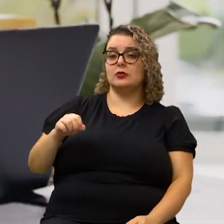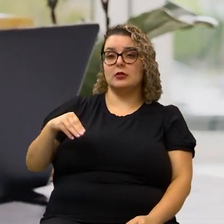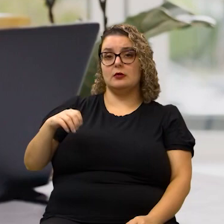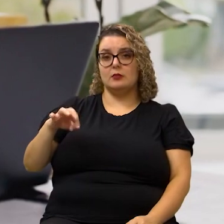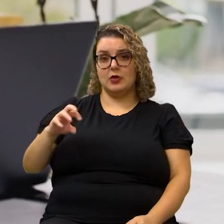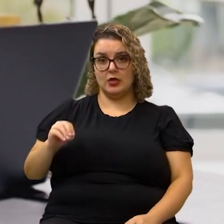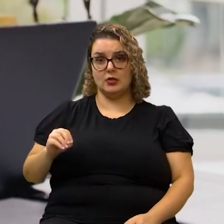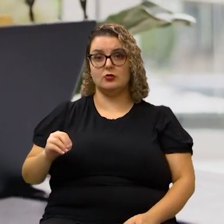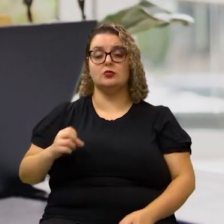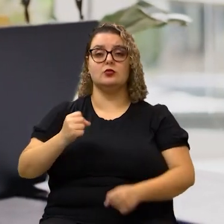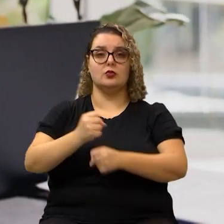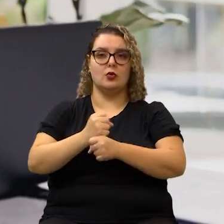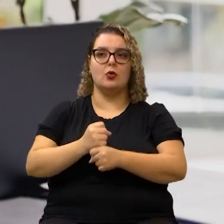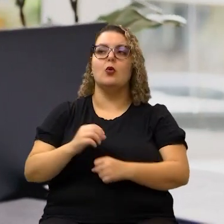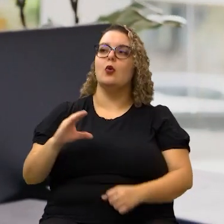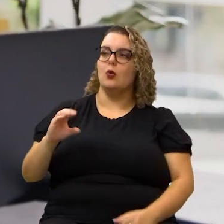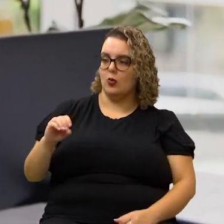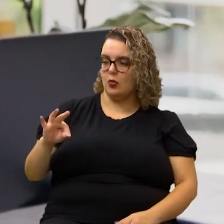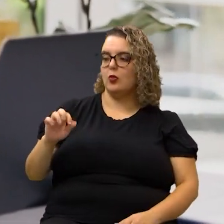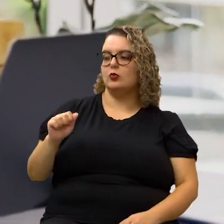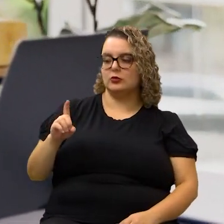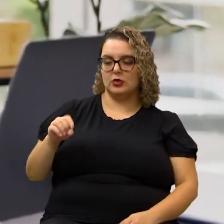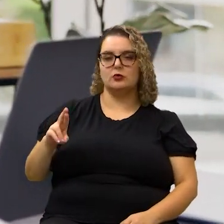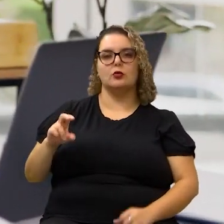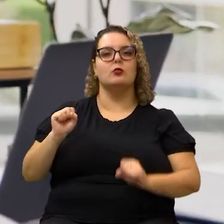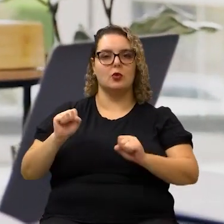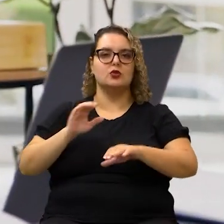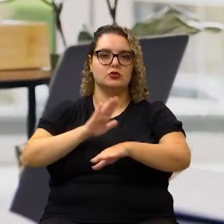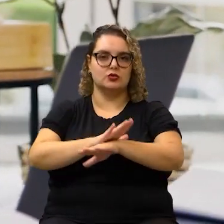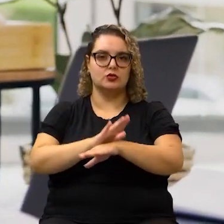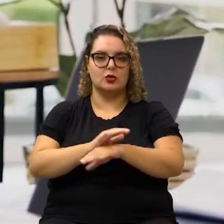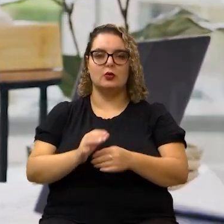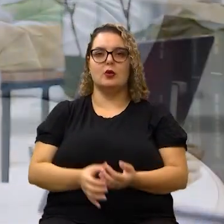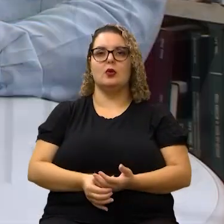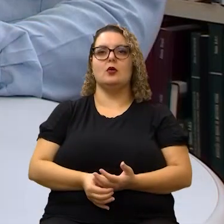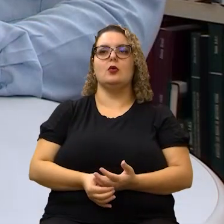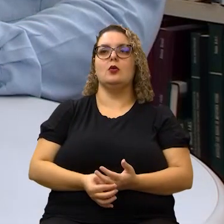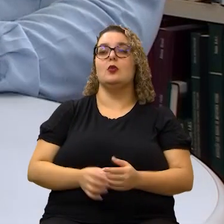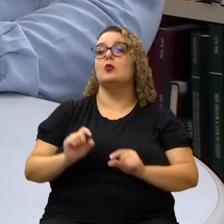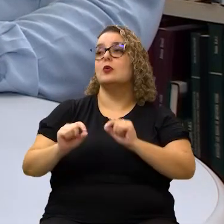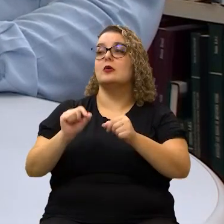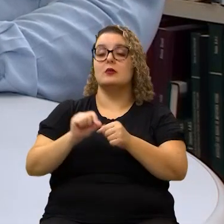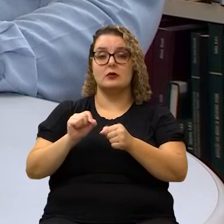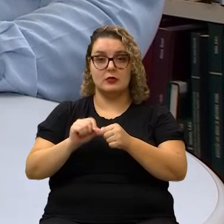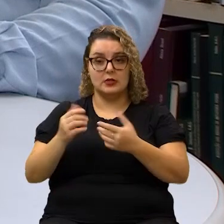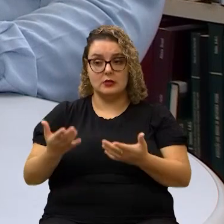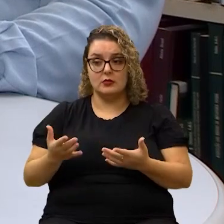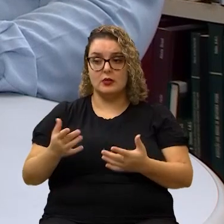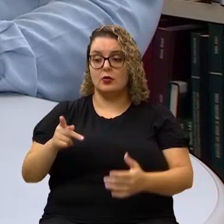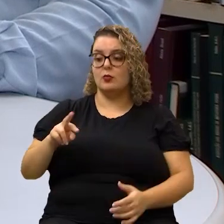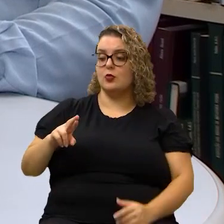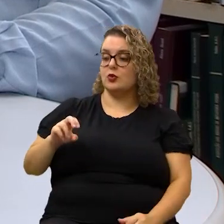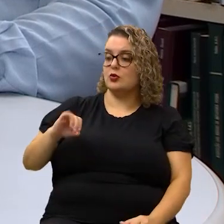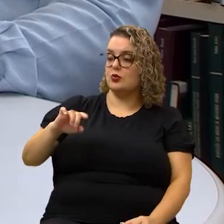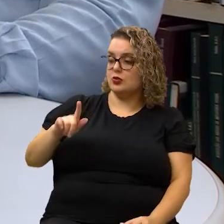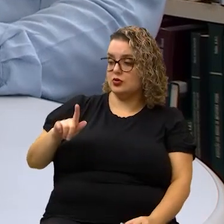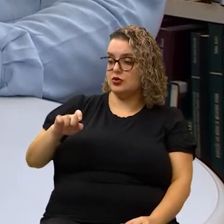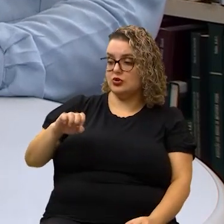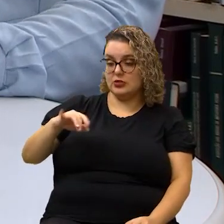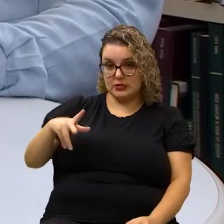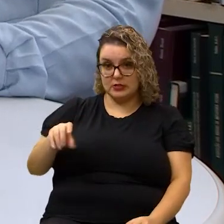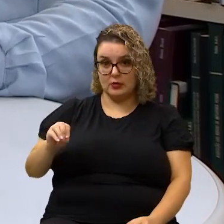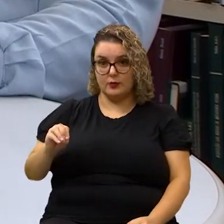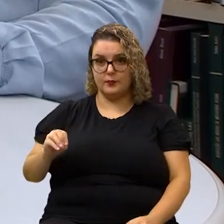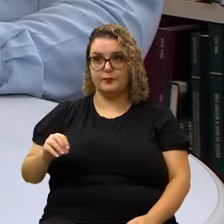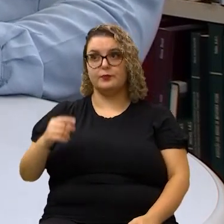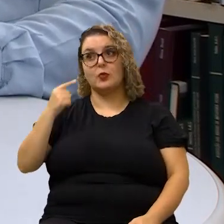normalmente o contador dele pode ajudar nele com essa atividade. O que o contador vai fazer com ele? Vão fazer então essa projeção de faturamento e